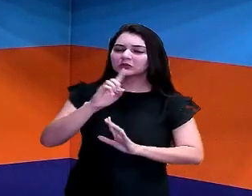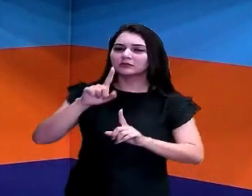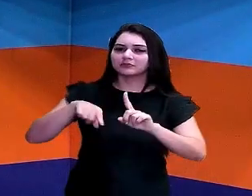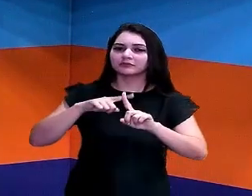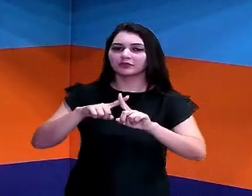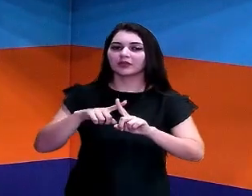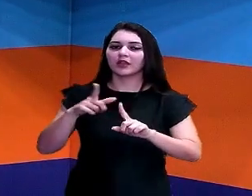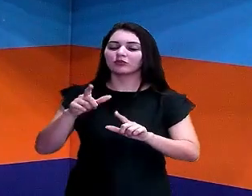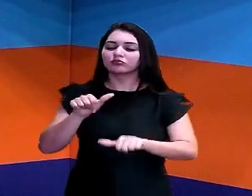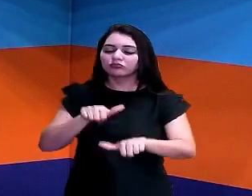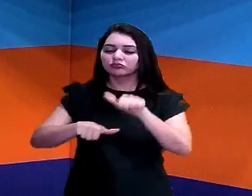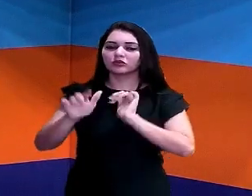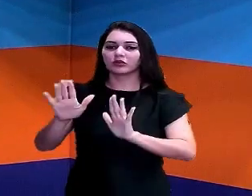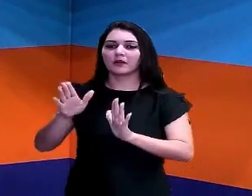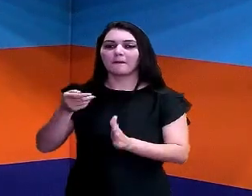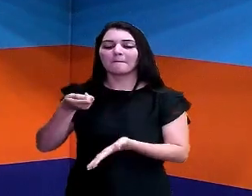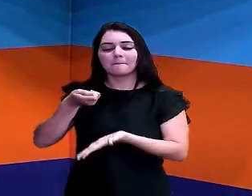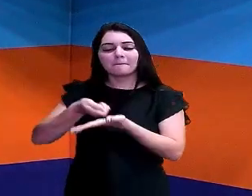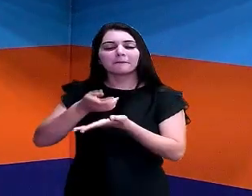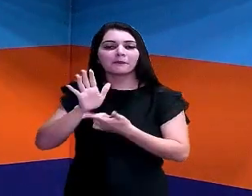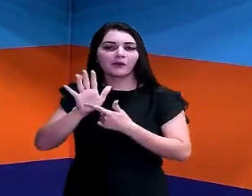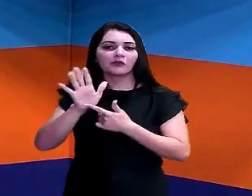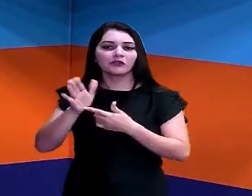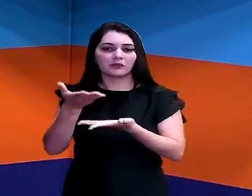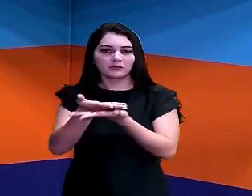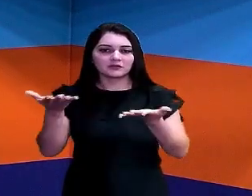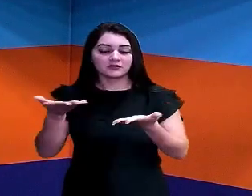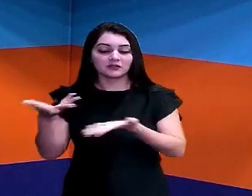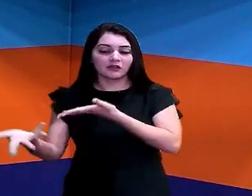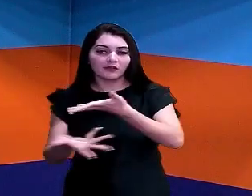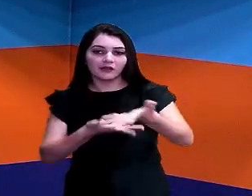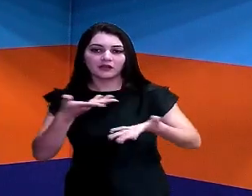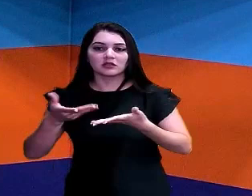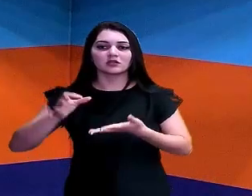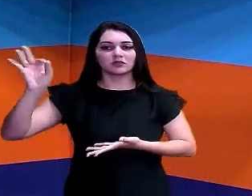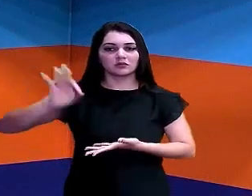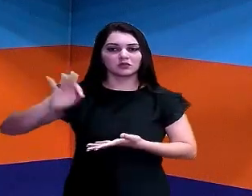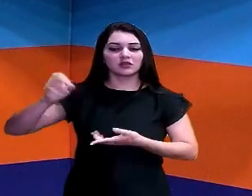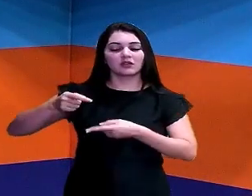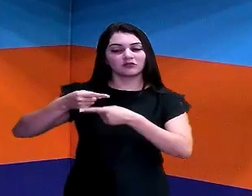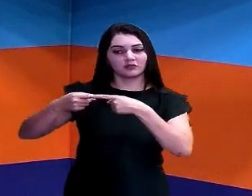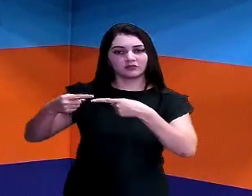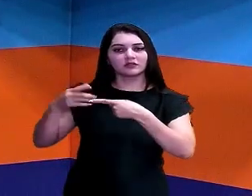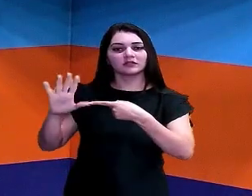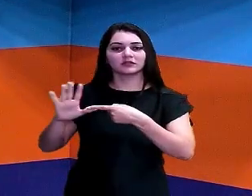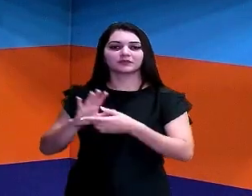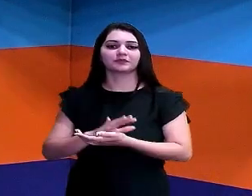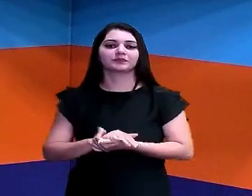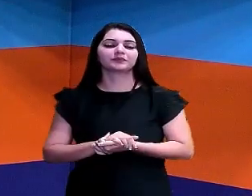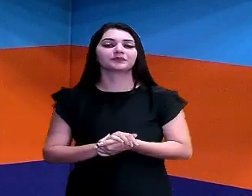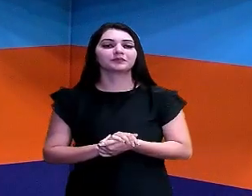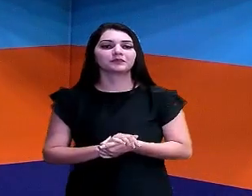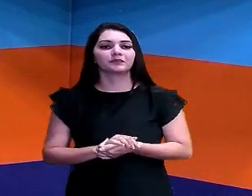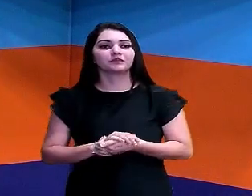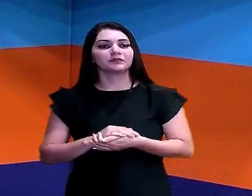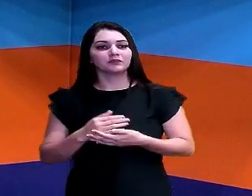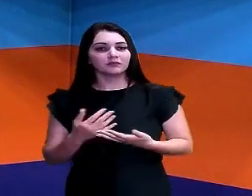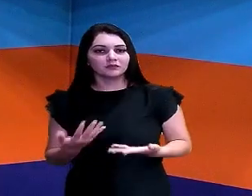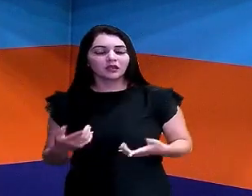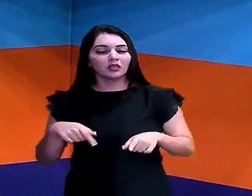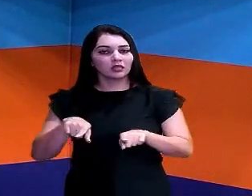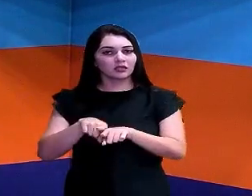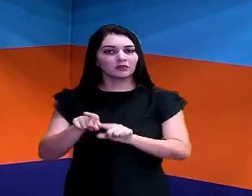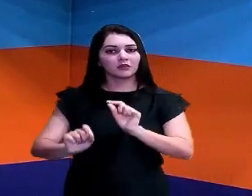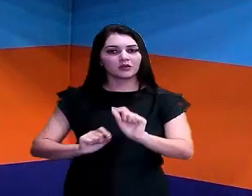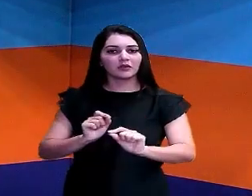gente. Para comprovar para vocês a relação de porcentagem e fração, né? E